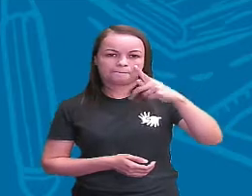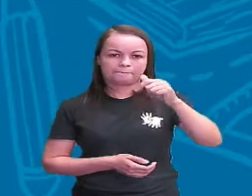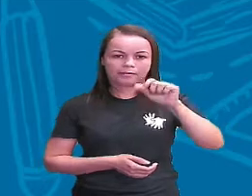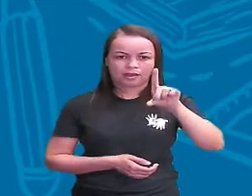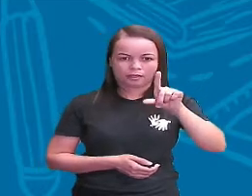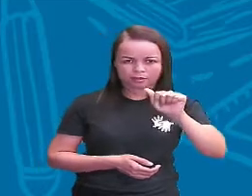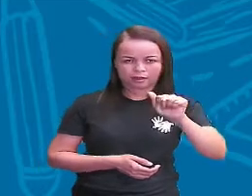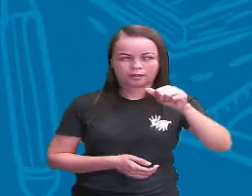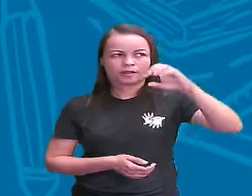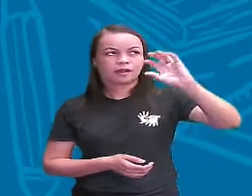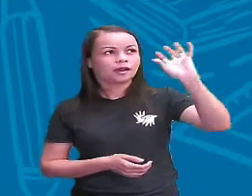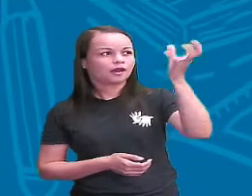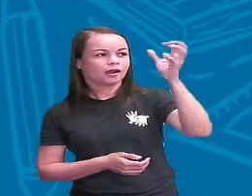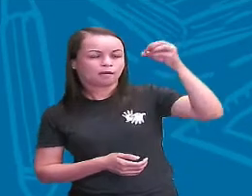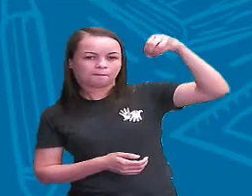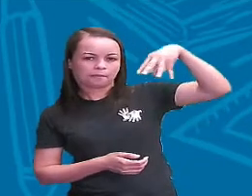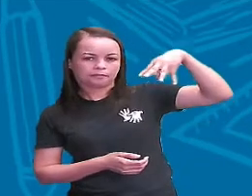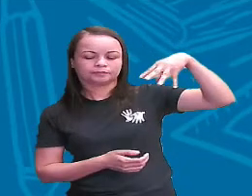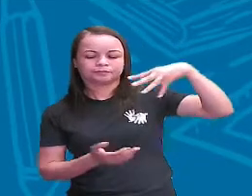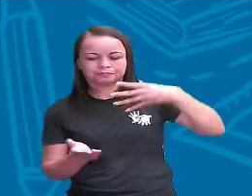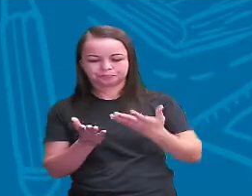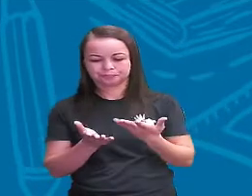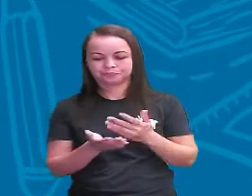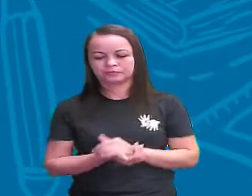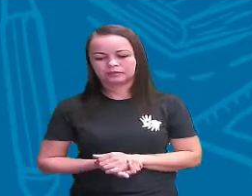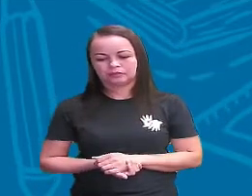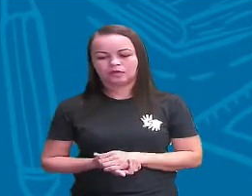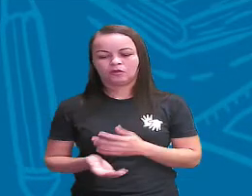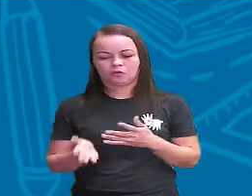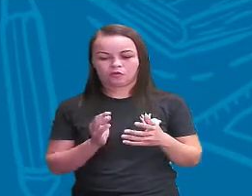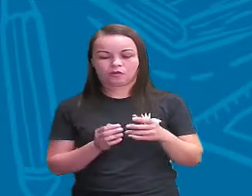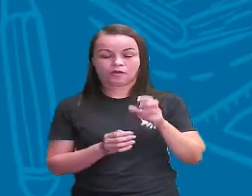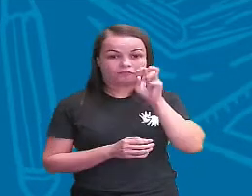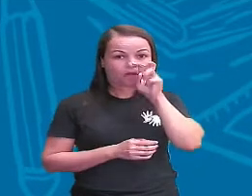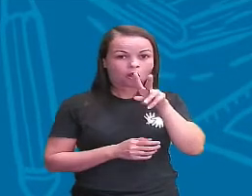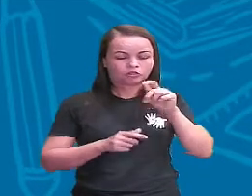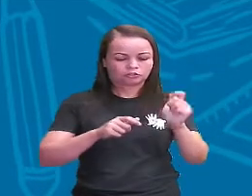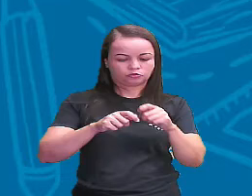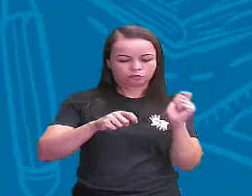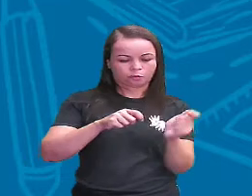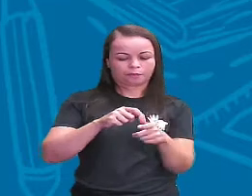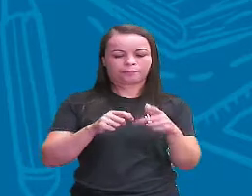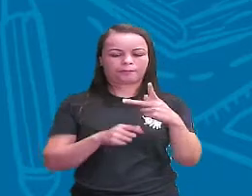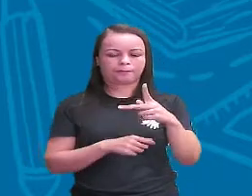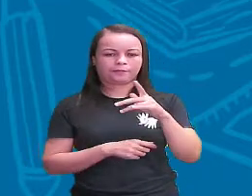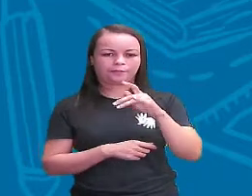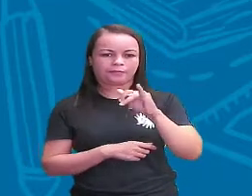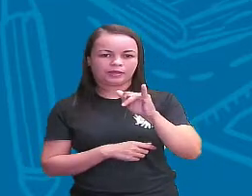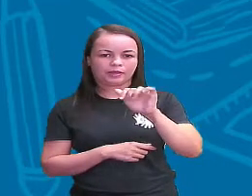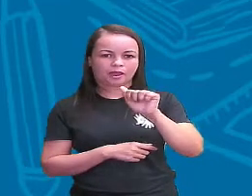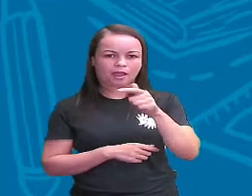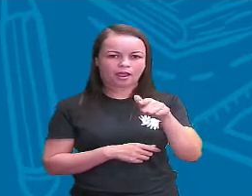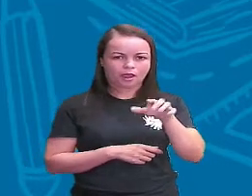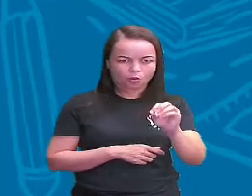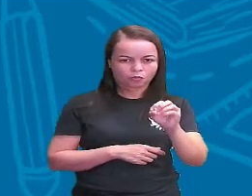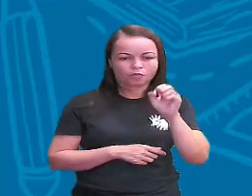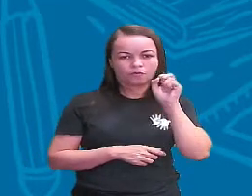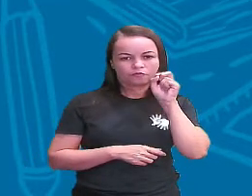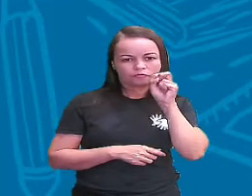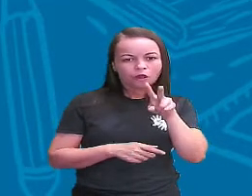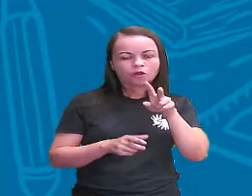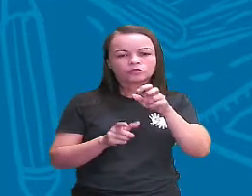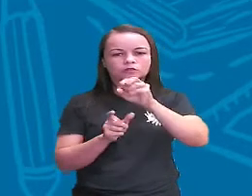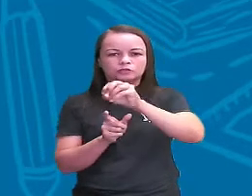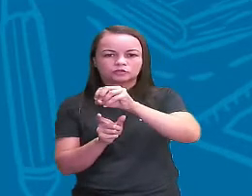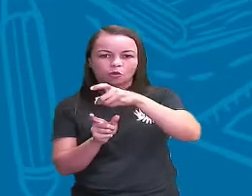lã. Então, o peão, veja que a última sílaba é a forte, então ela é uma oxítona. Já no lâmpada é